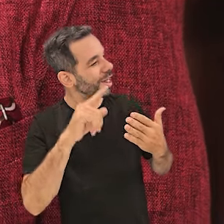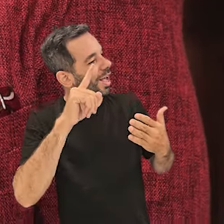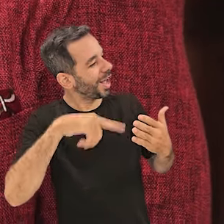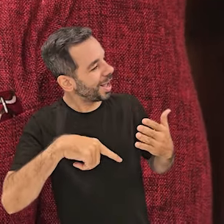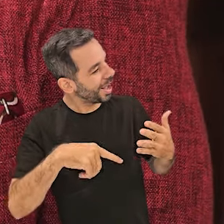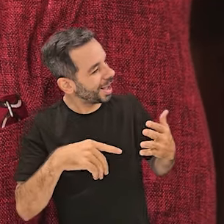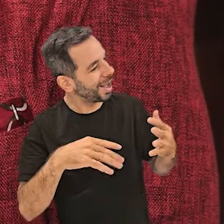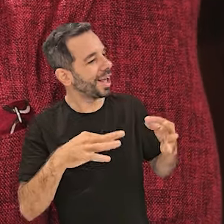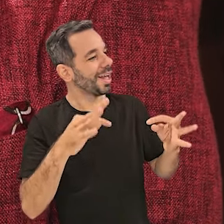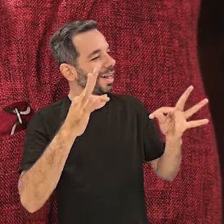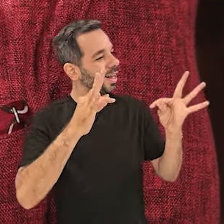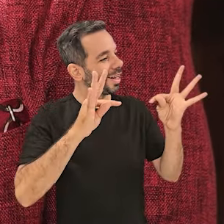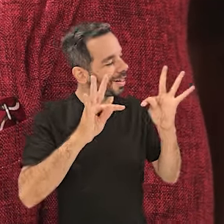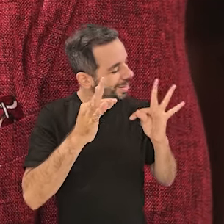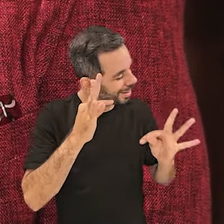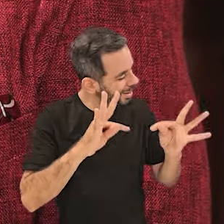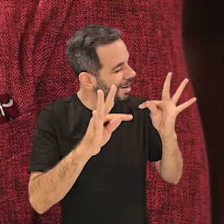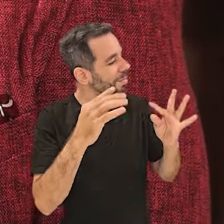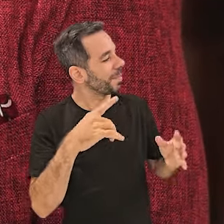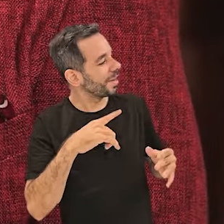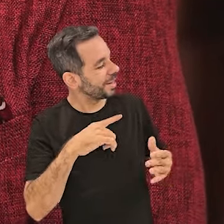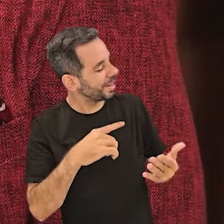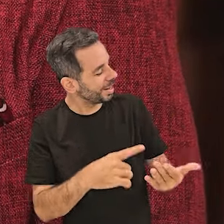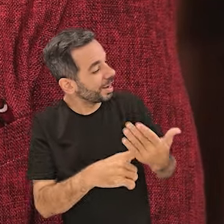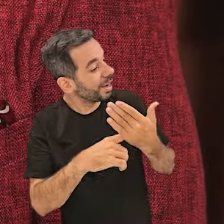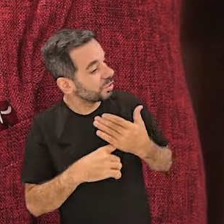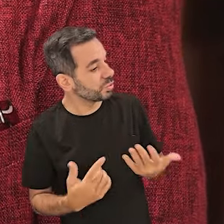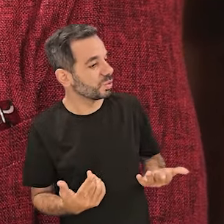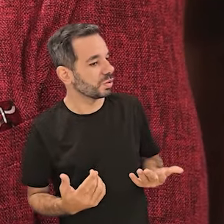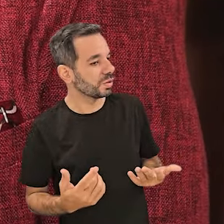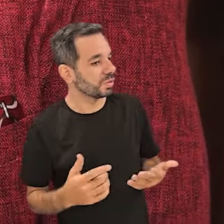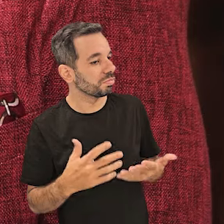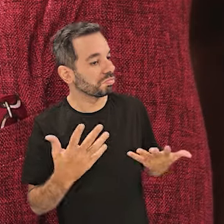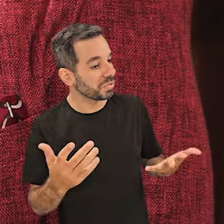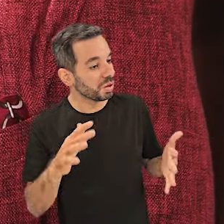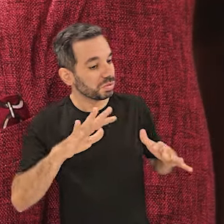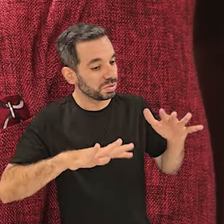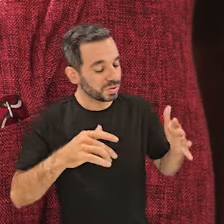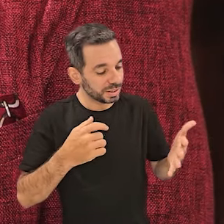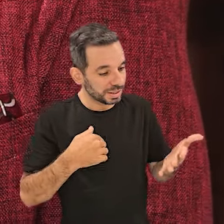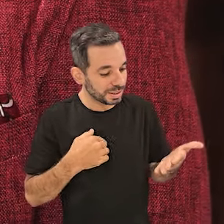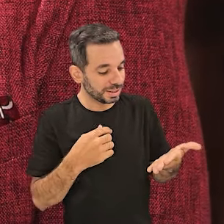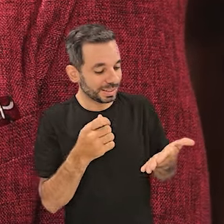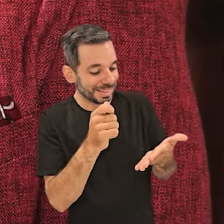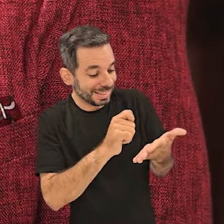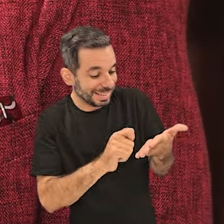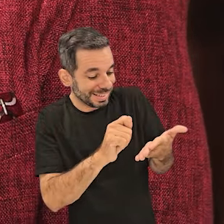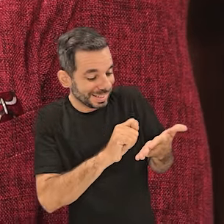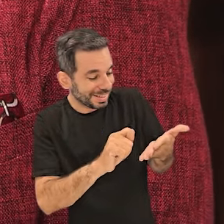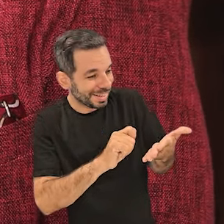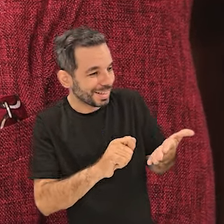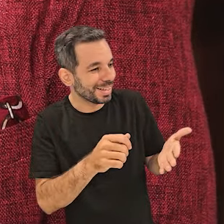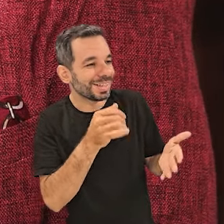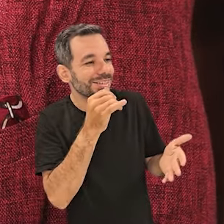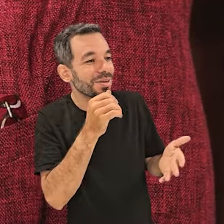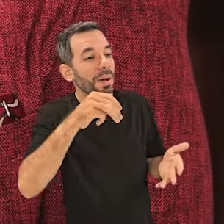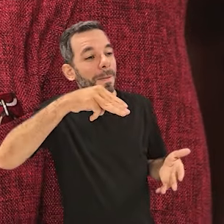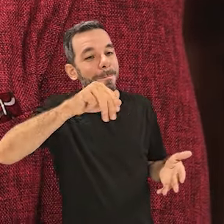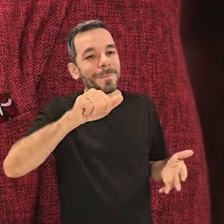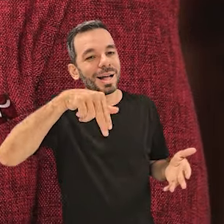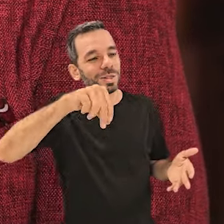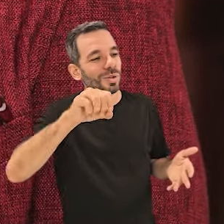inclusive. Então, de acordo com o gênero, uma obra de autorrelatos, por exemplo, às vezes as pessoas até sofrem, né? Como Sim. diz Manuel